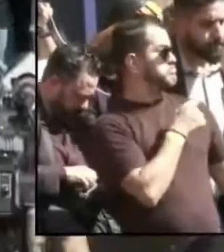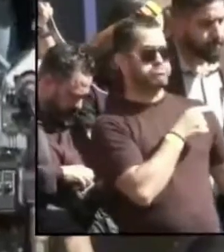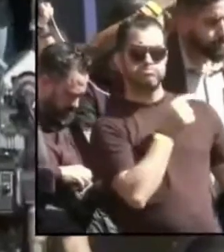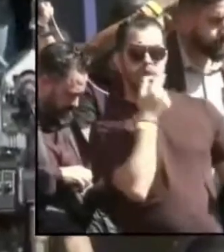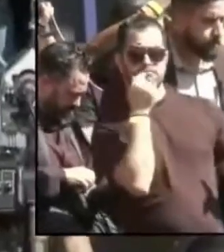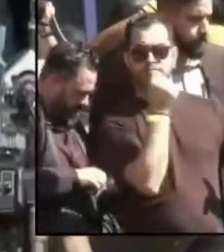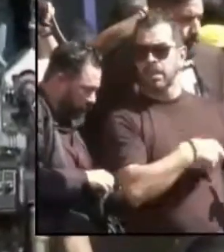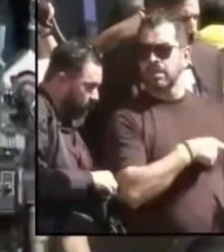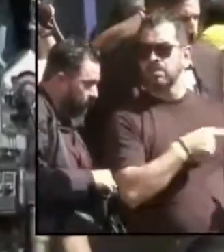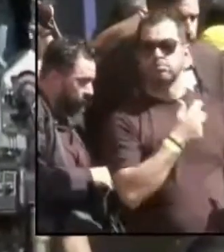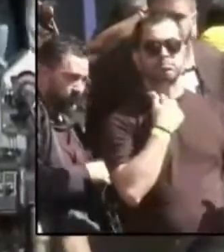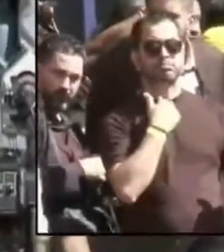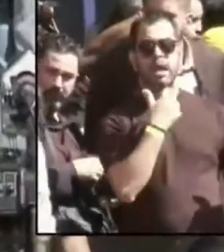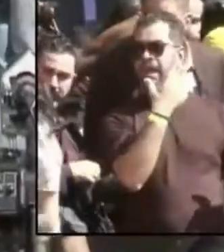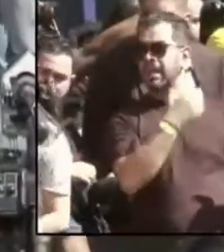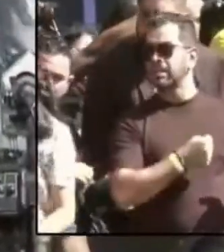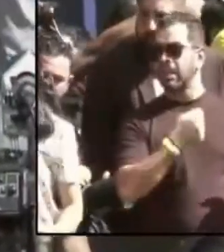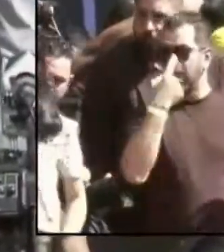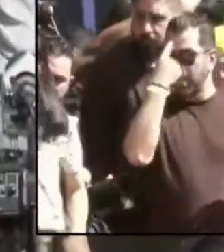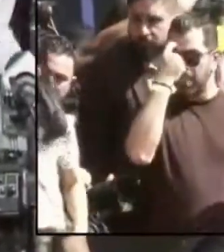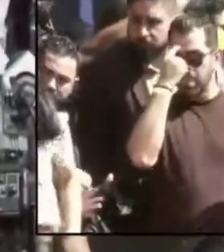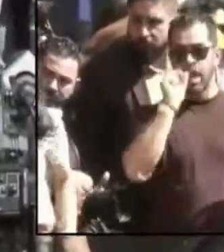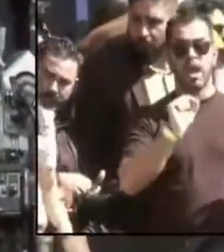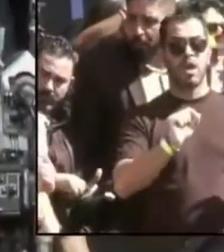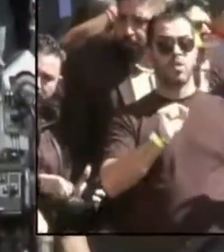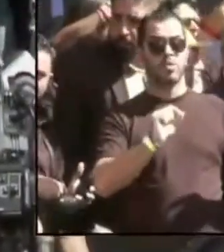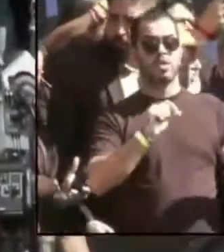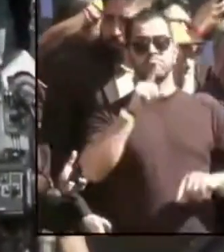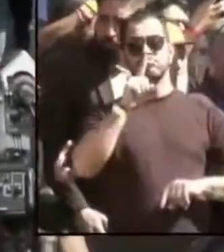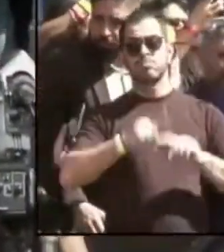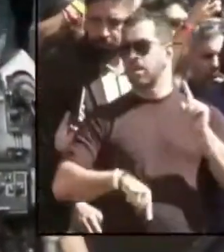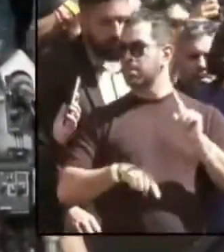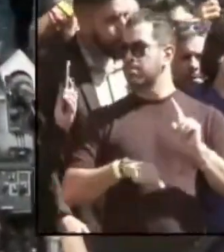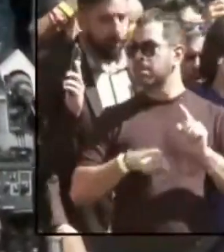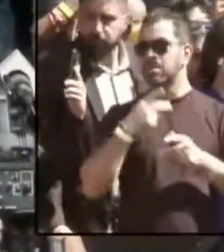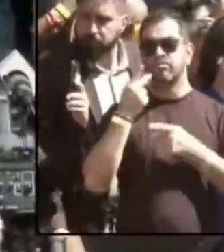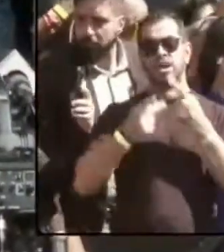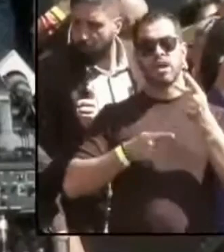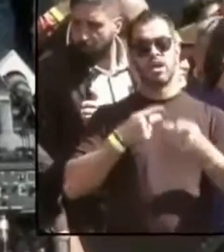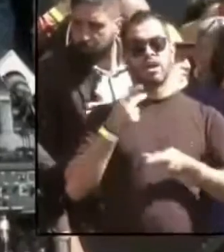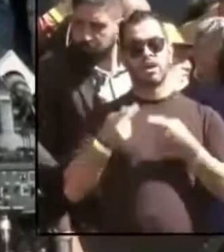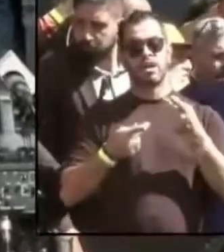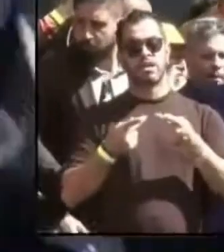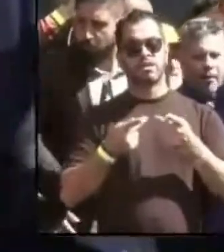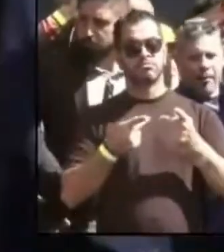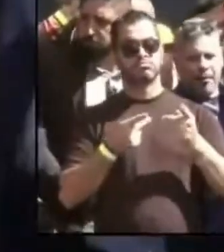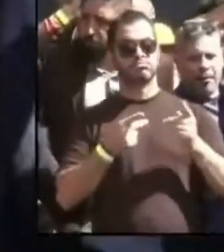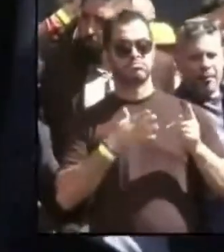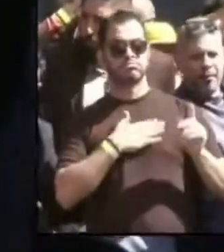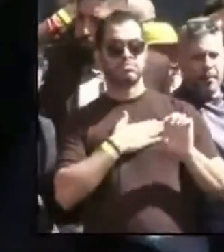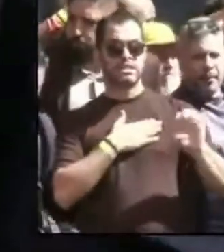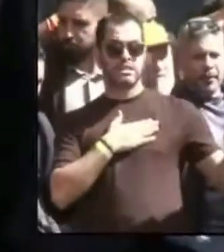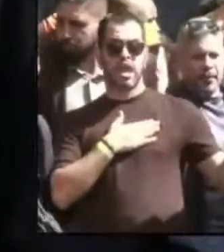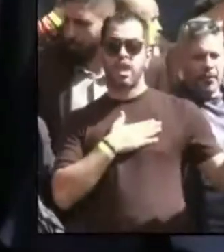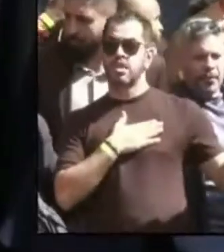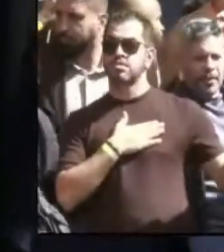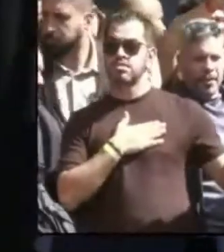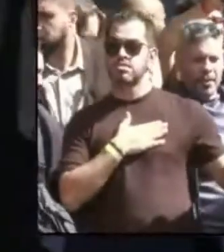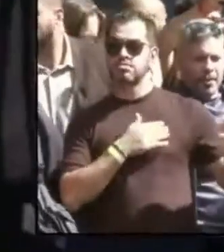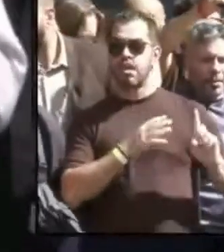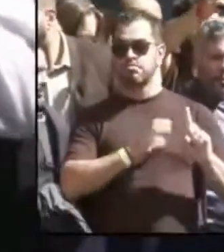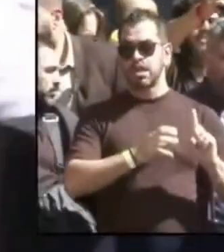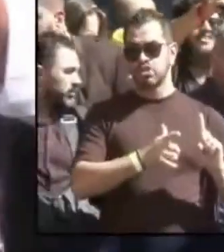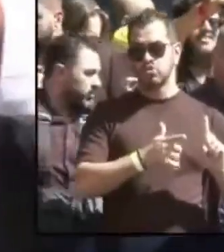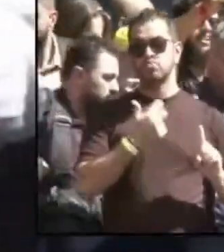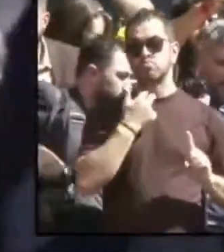A gente não pode aceitar a ideia de que é proibido dizer que é de esquerda nesse país.